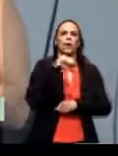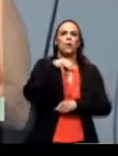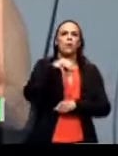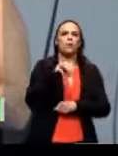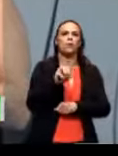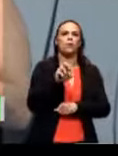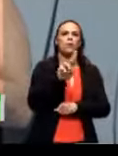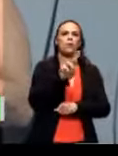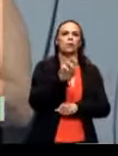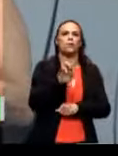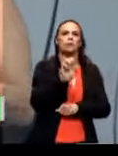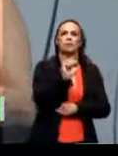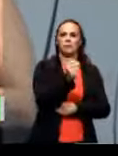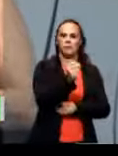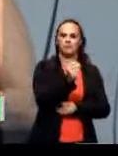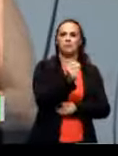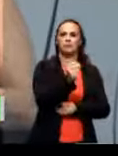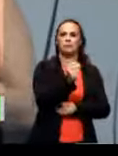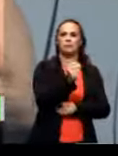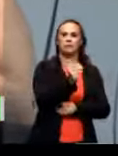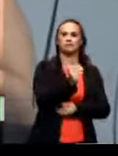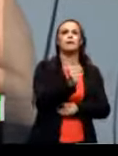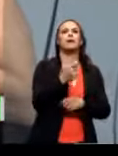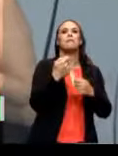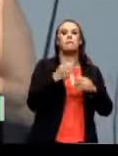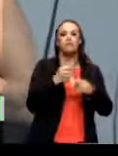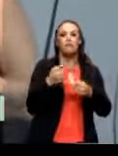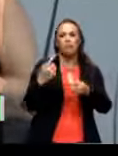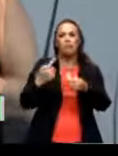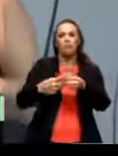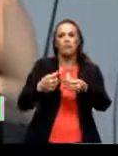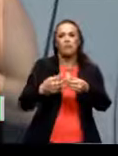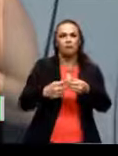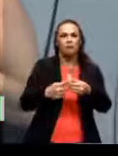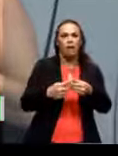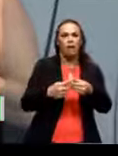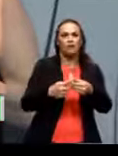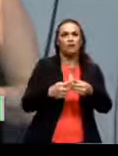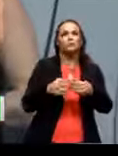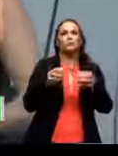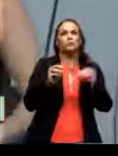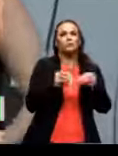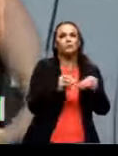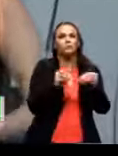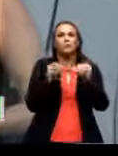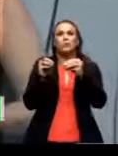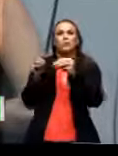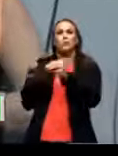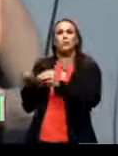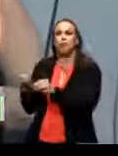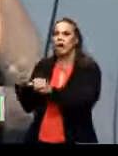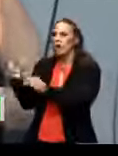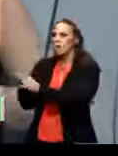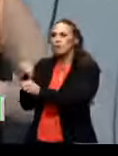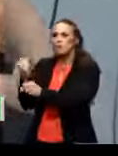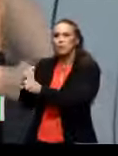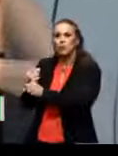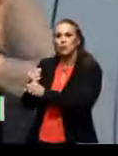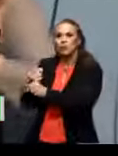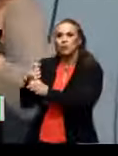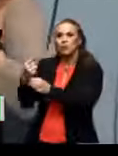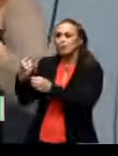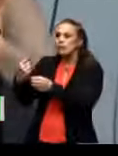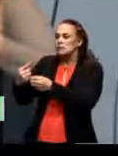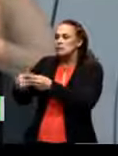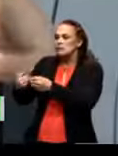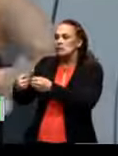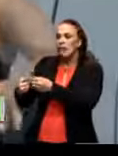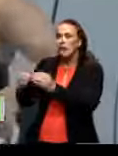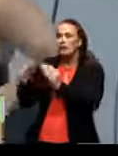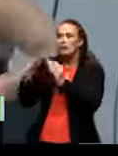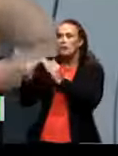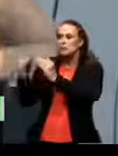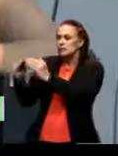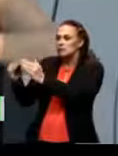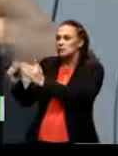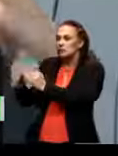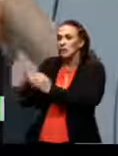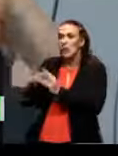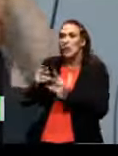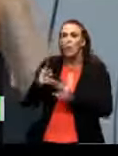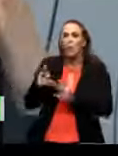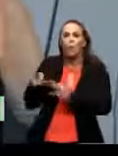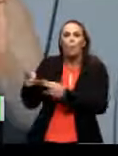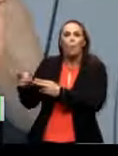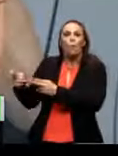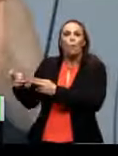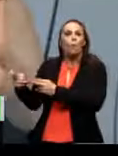nova cidade, as casas iguais, as pessoas não têm identidade com aquelas casas, com aquele solo. Às vezes tem uma árvore que você gosta, você